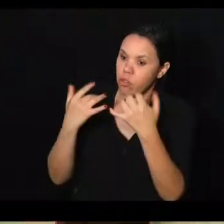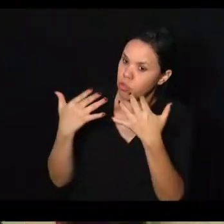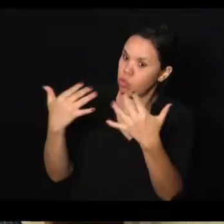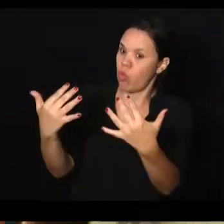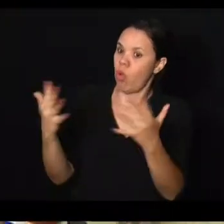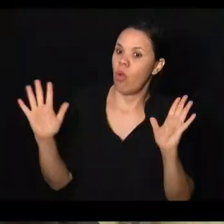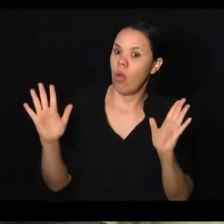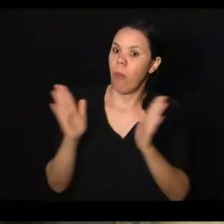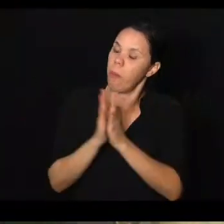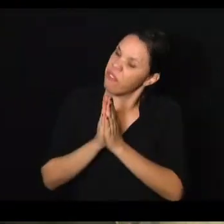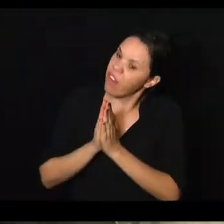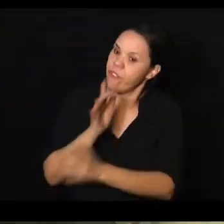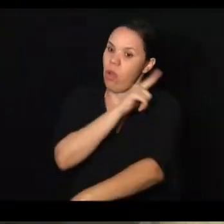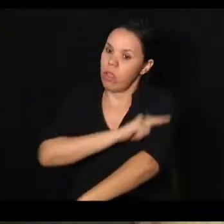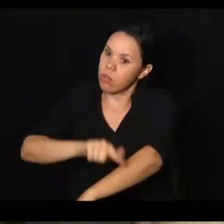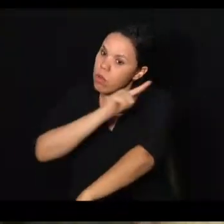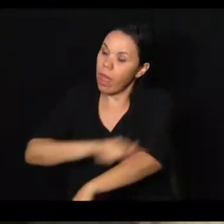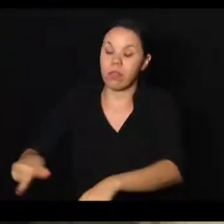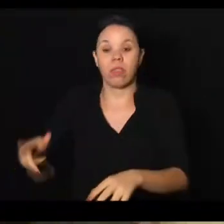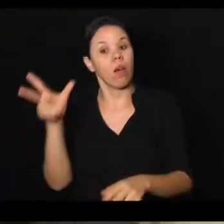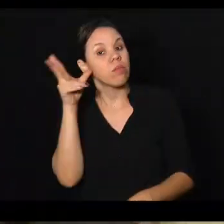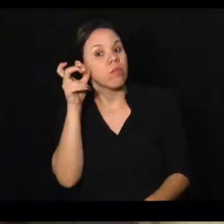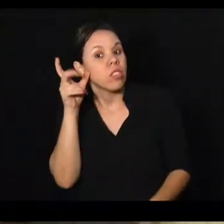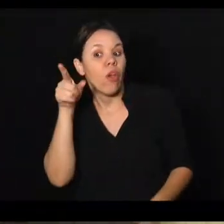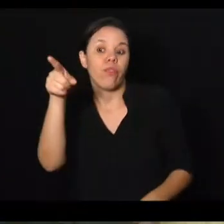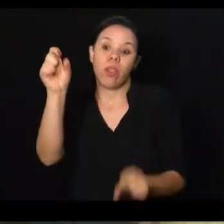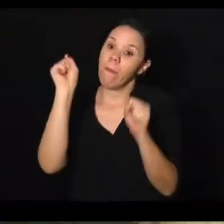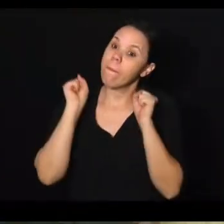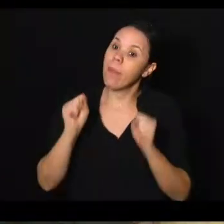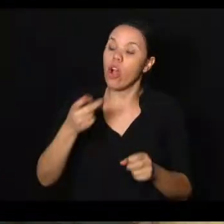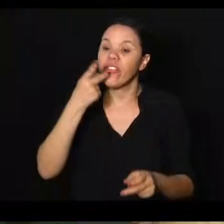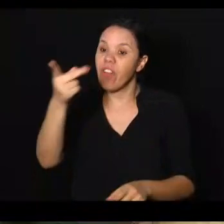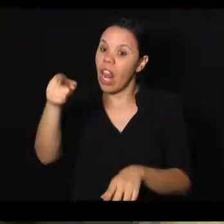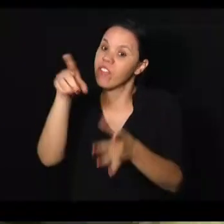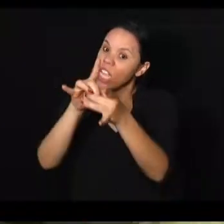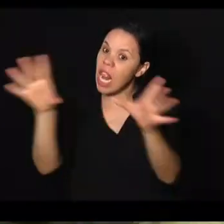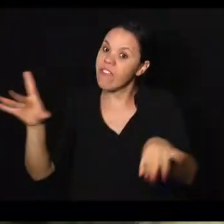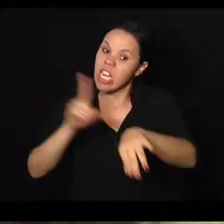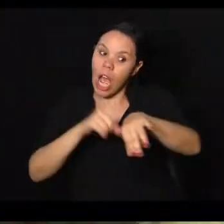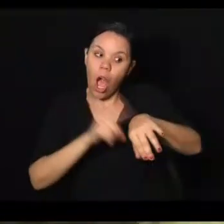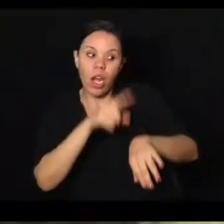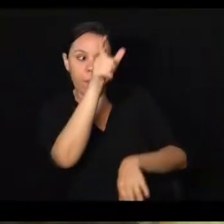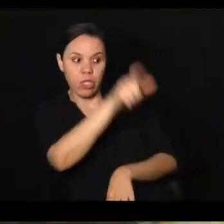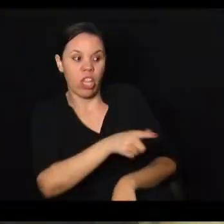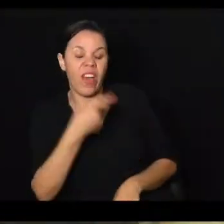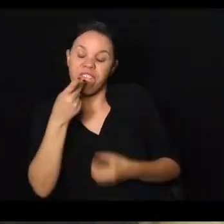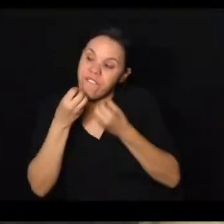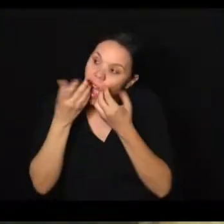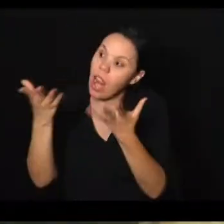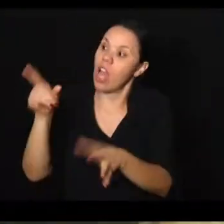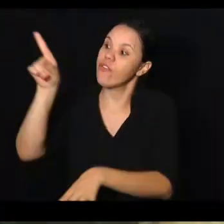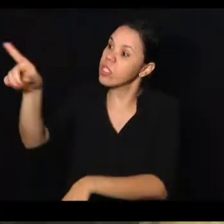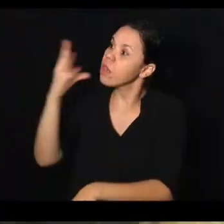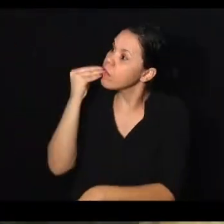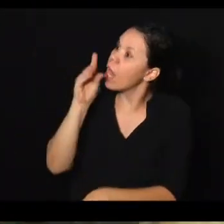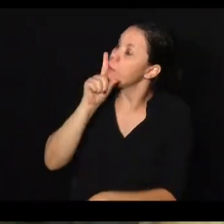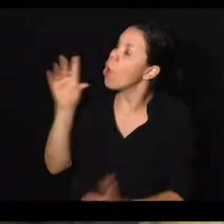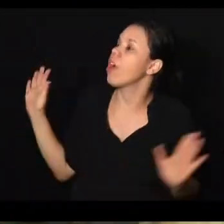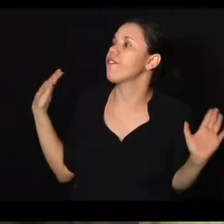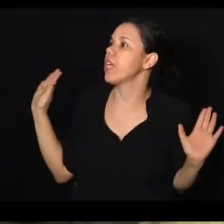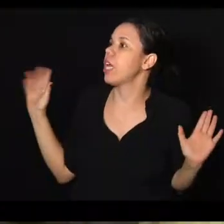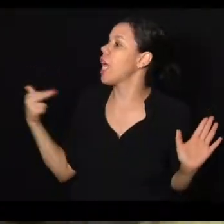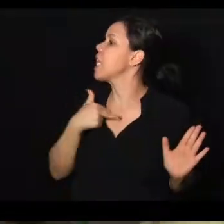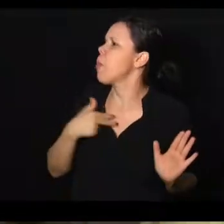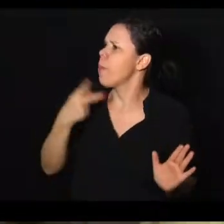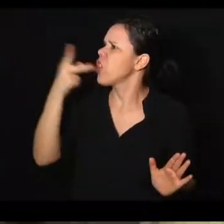ouvir. Nós estamos aqui para ouvir. Você pode se manifestar, você é livre, mas na hora que alguém estiver falando, que eu saiba, todos que estão